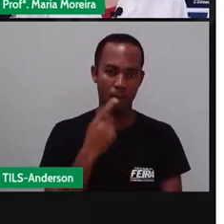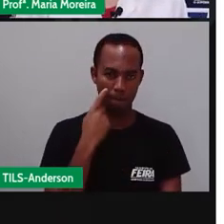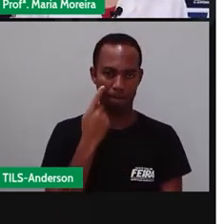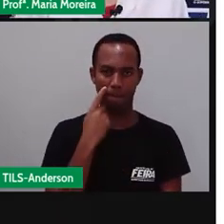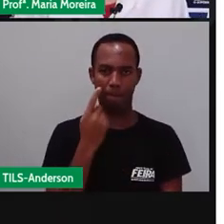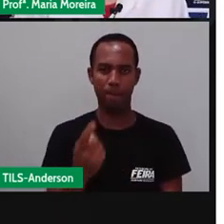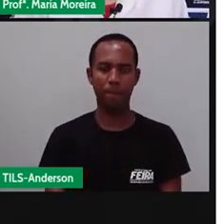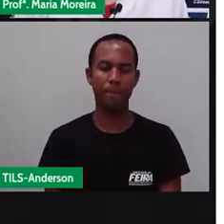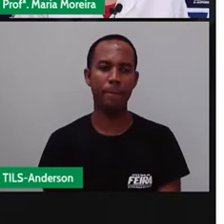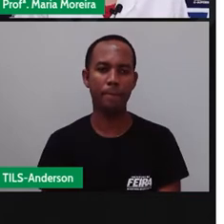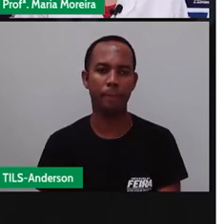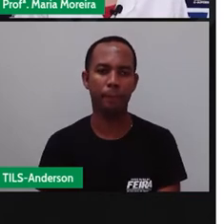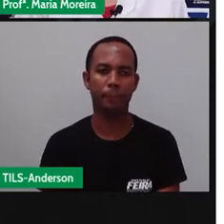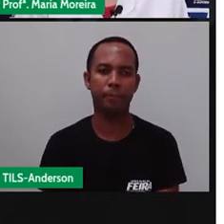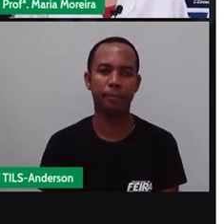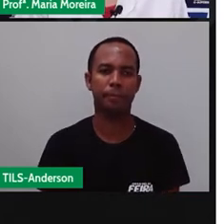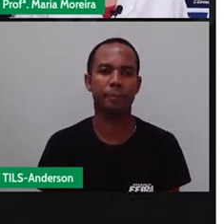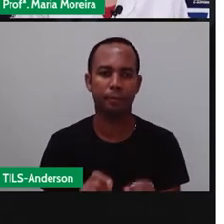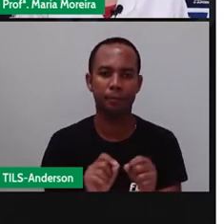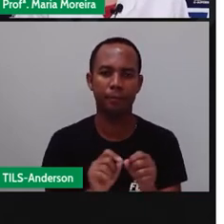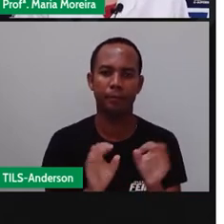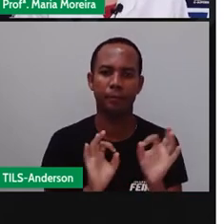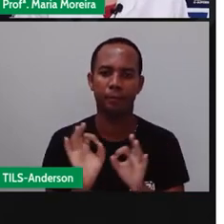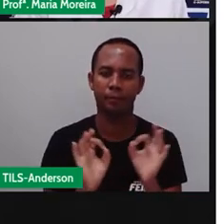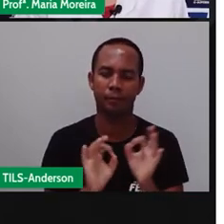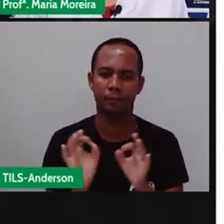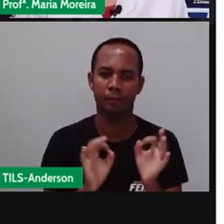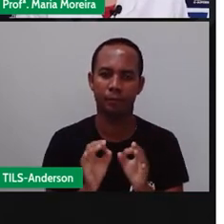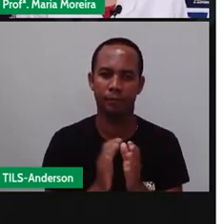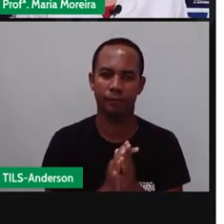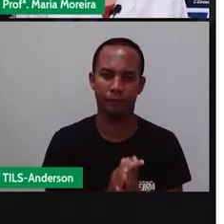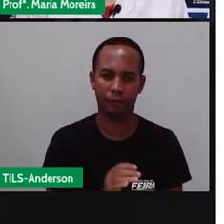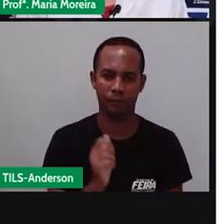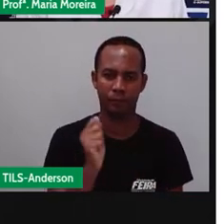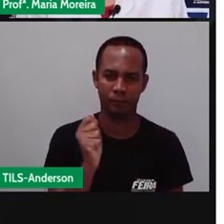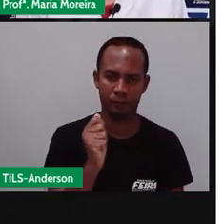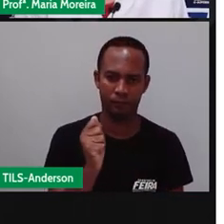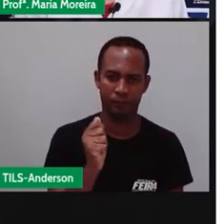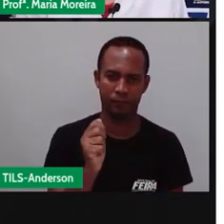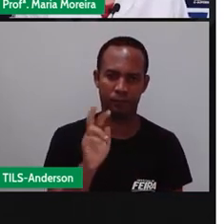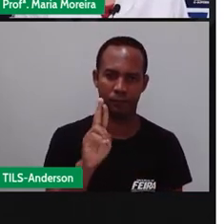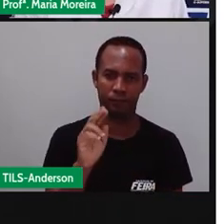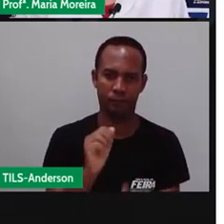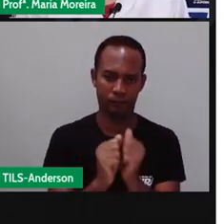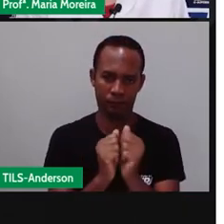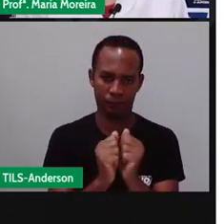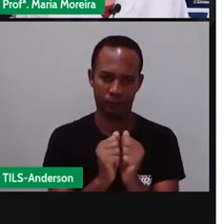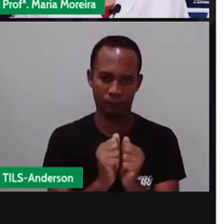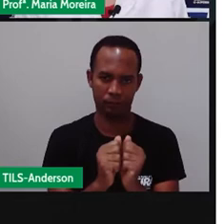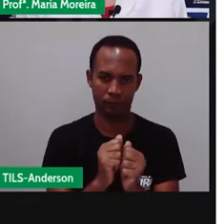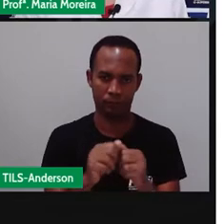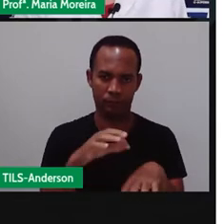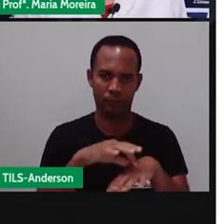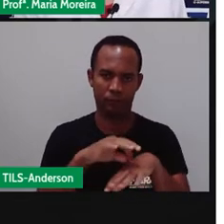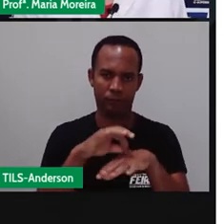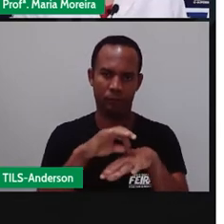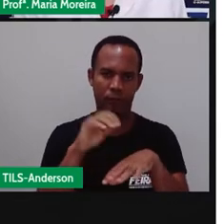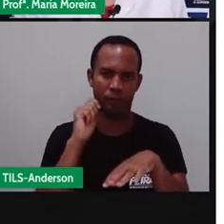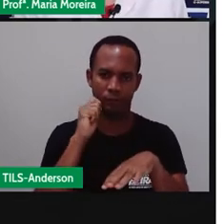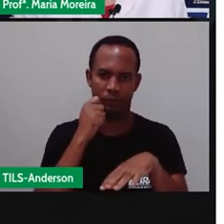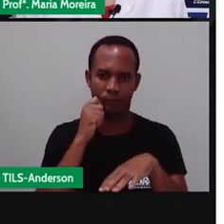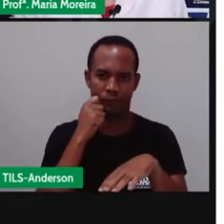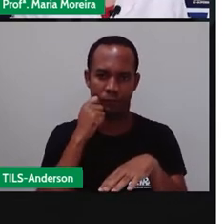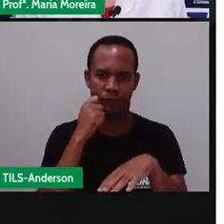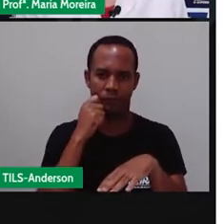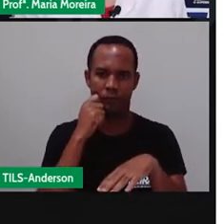parte aqui do vídeo e fazerem isso aí. Arroz, bife, pão, risoto,